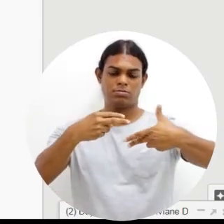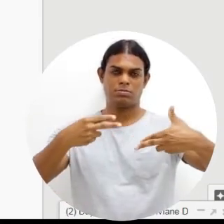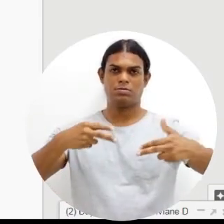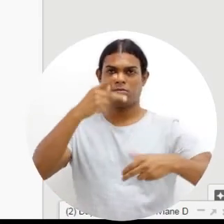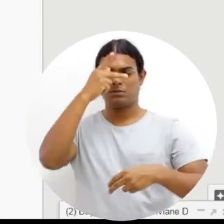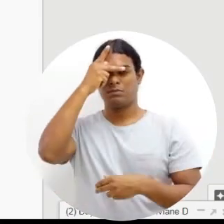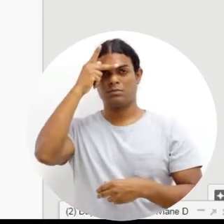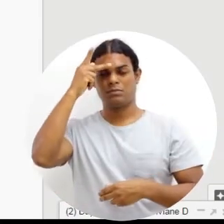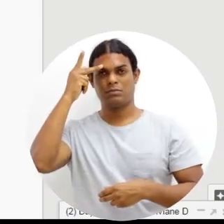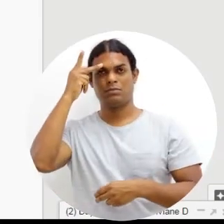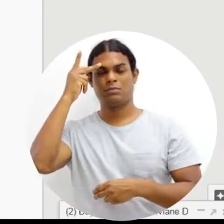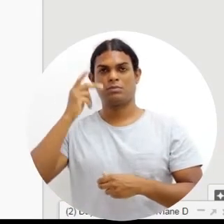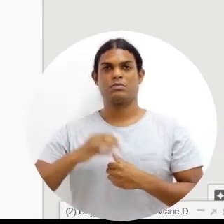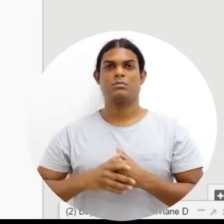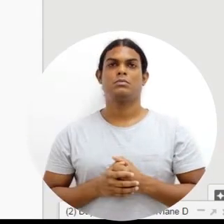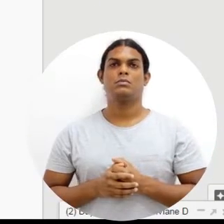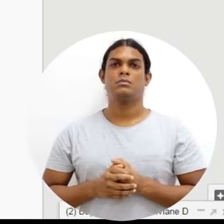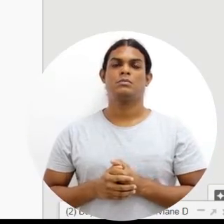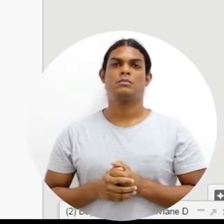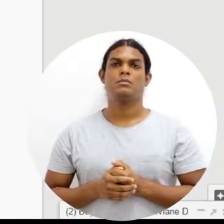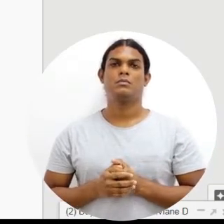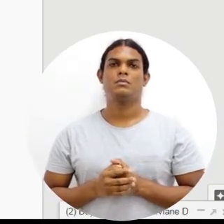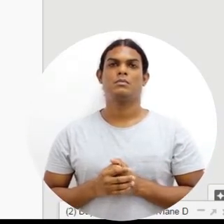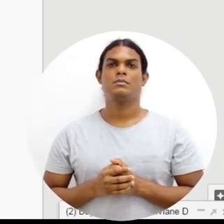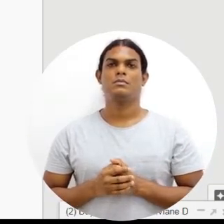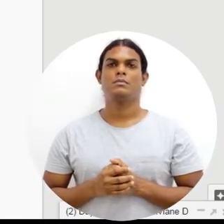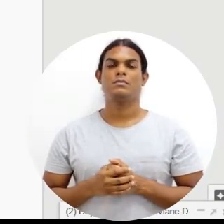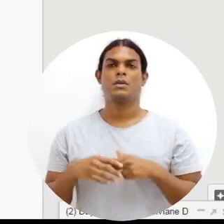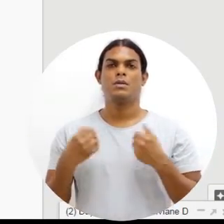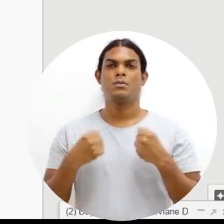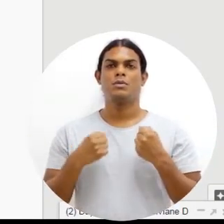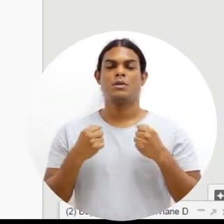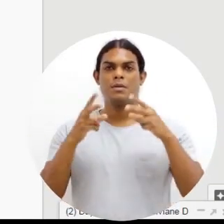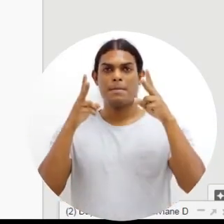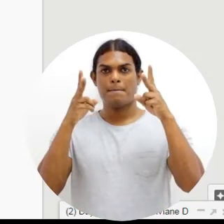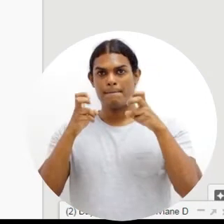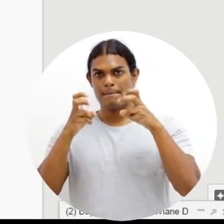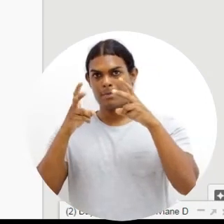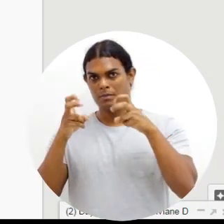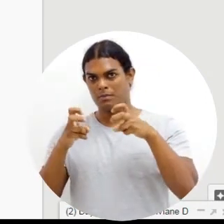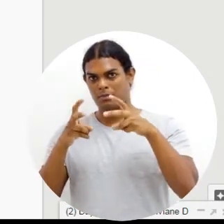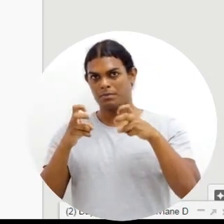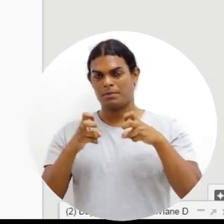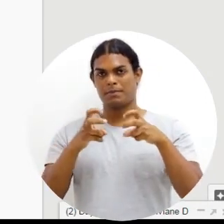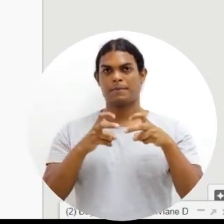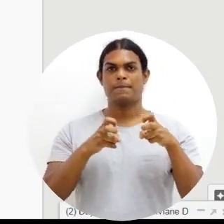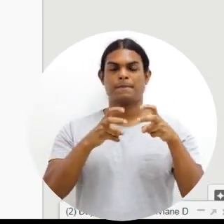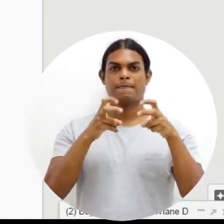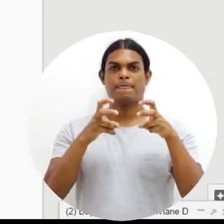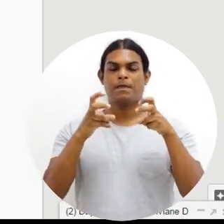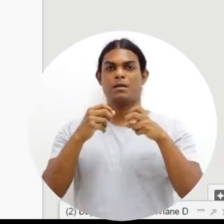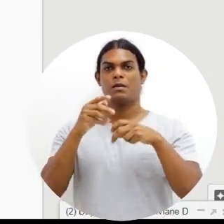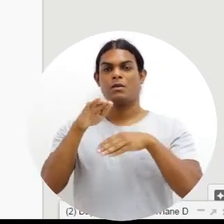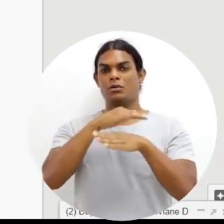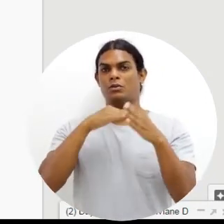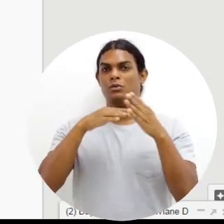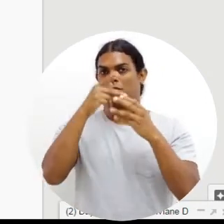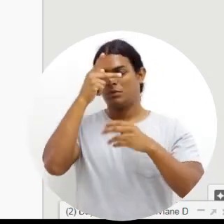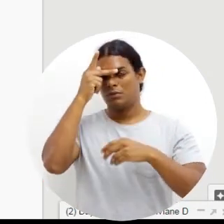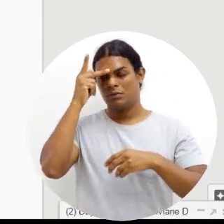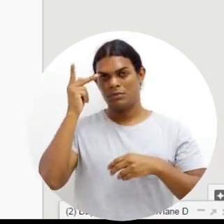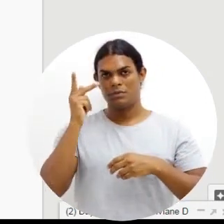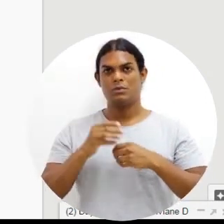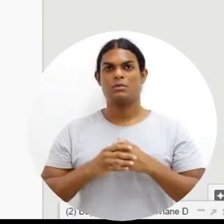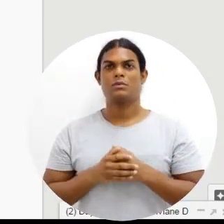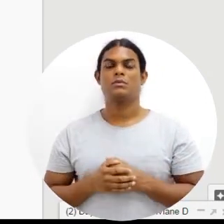fez aquilo. E essa é a lógica da Web 2.0, é você poder interagir de modo que o texto ele fique condensado no pensamento do outro, que